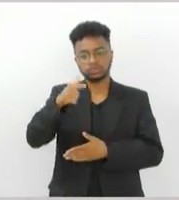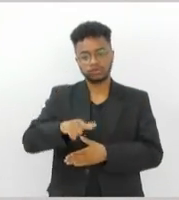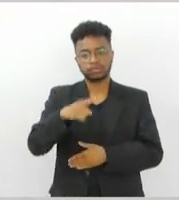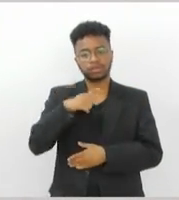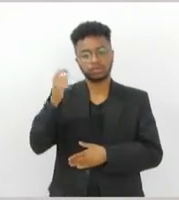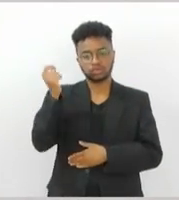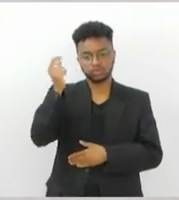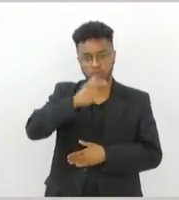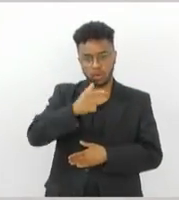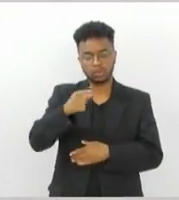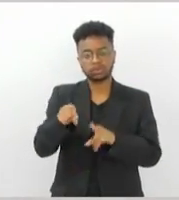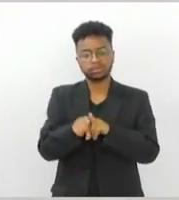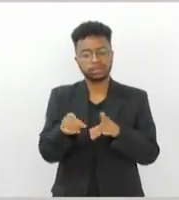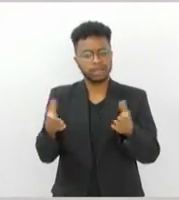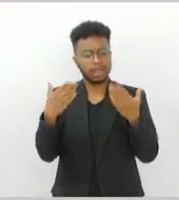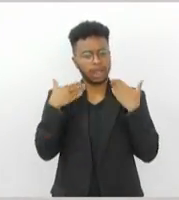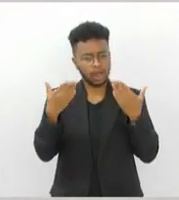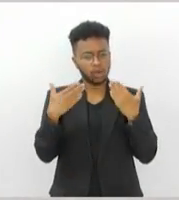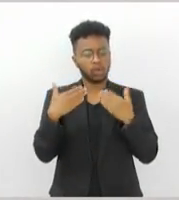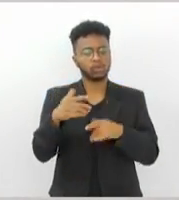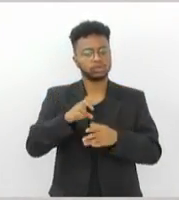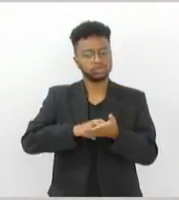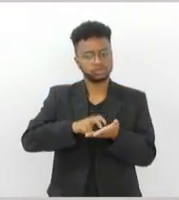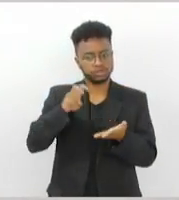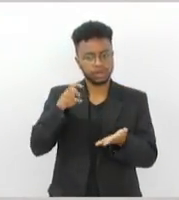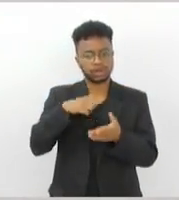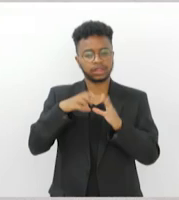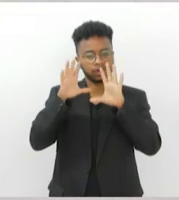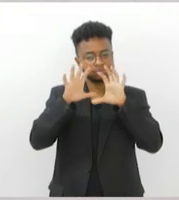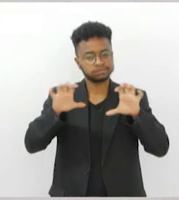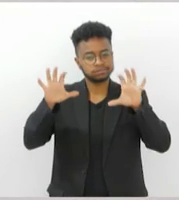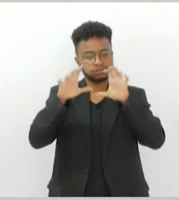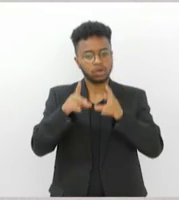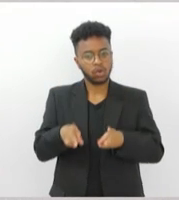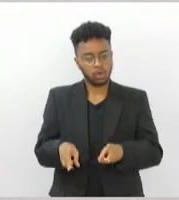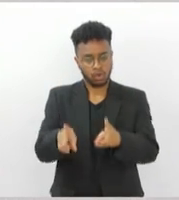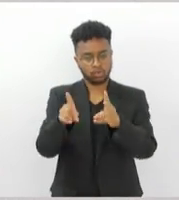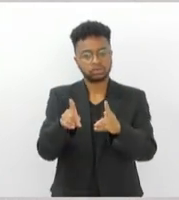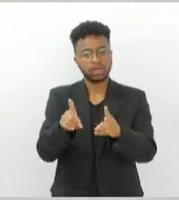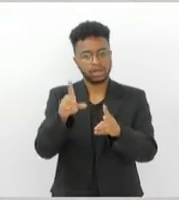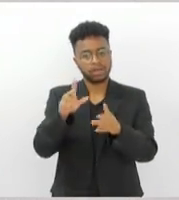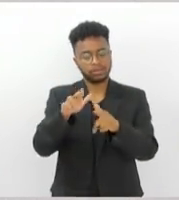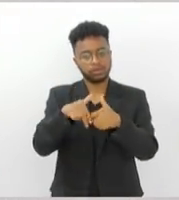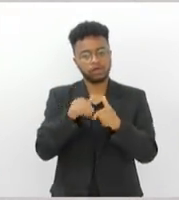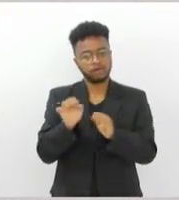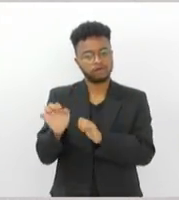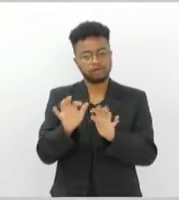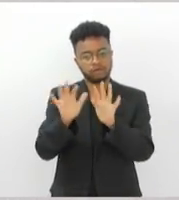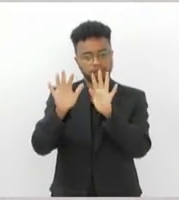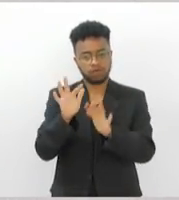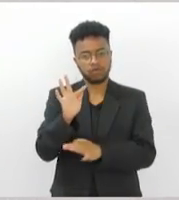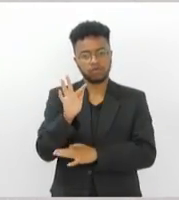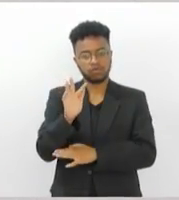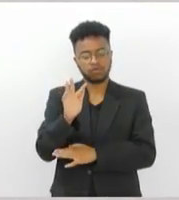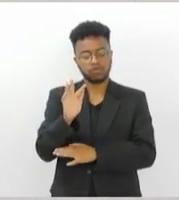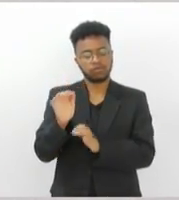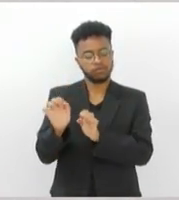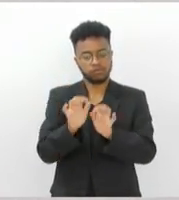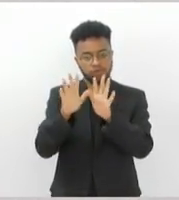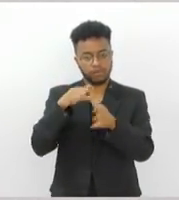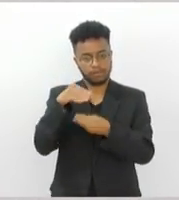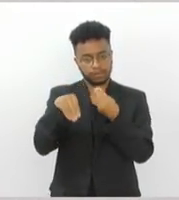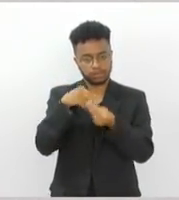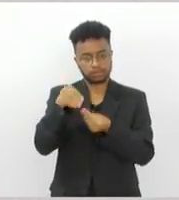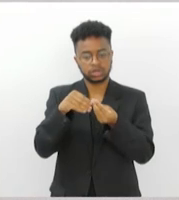sol bastante calor já de manhã essa Neva permanece aquela fumaça que tá vindo aí das queimada se misturando a essa